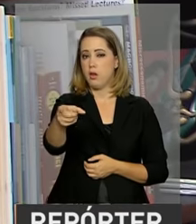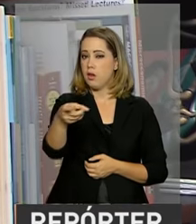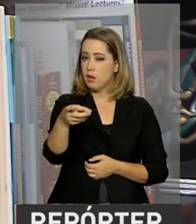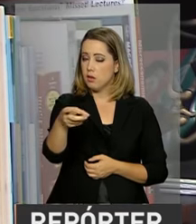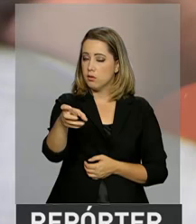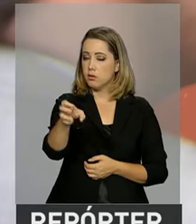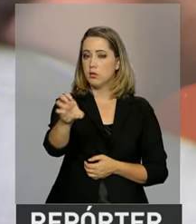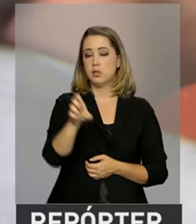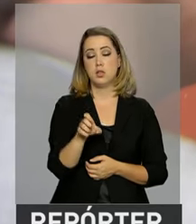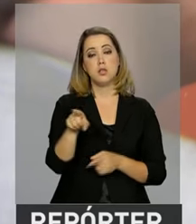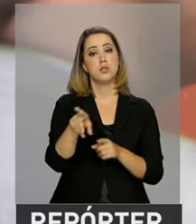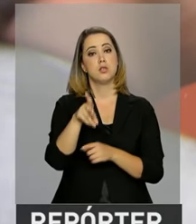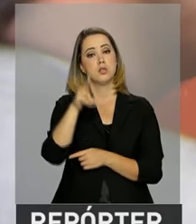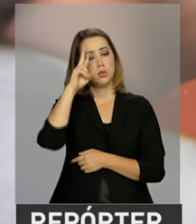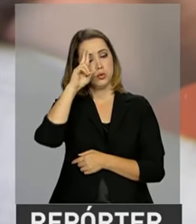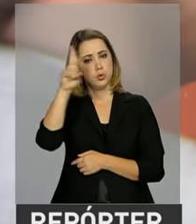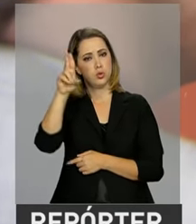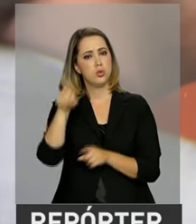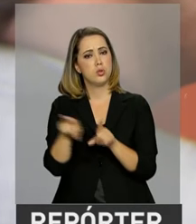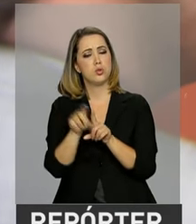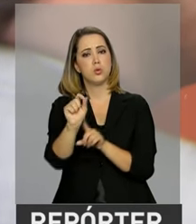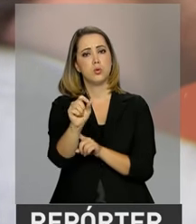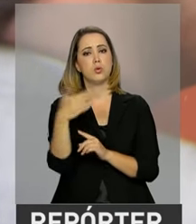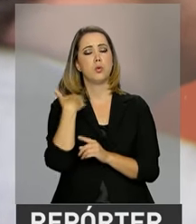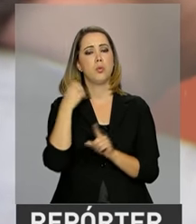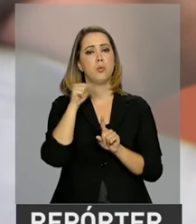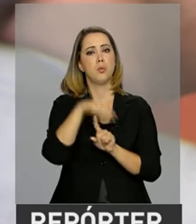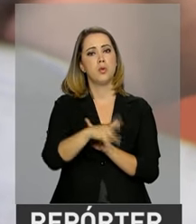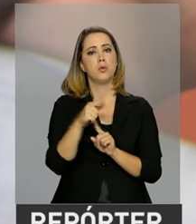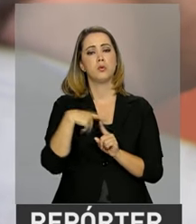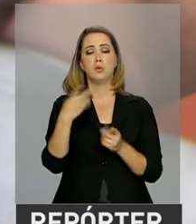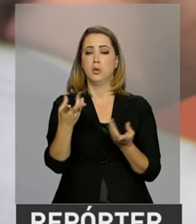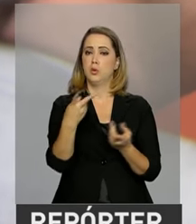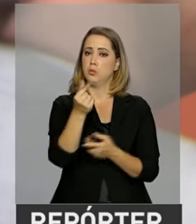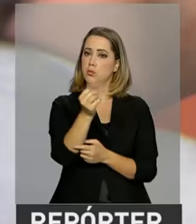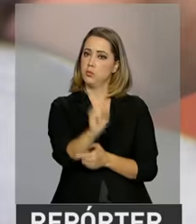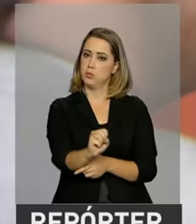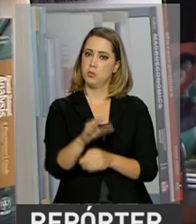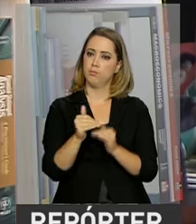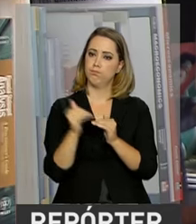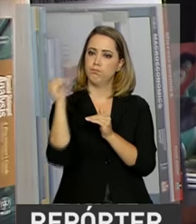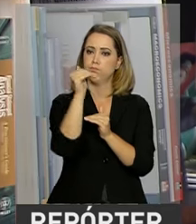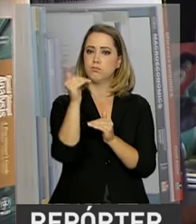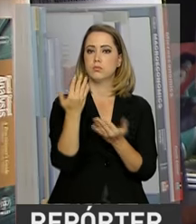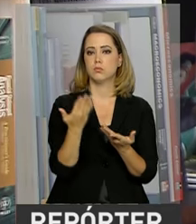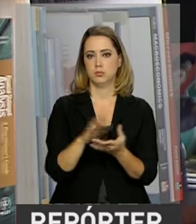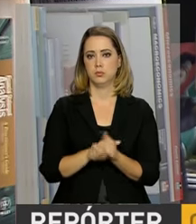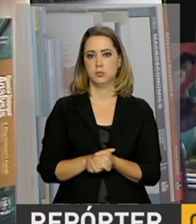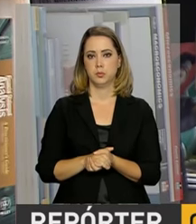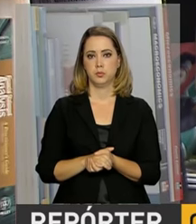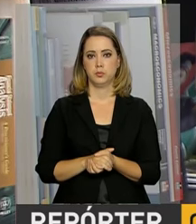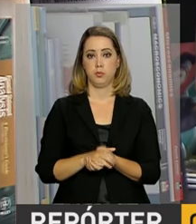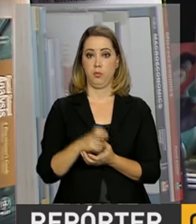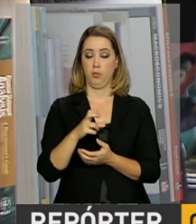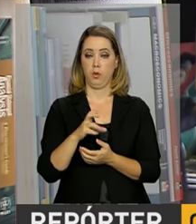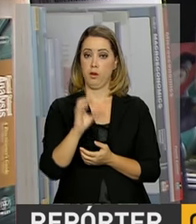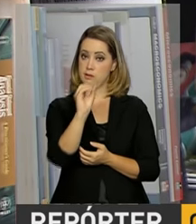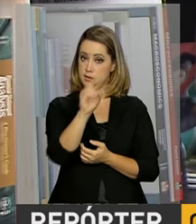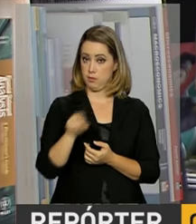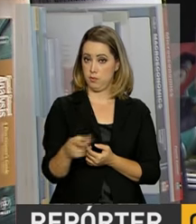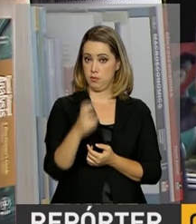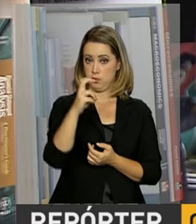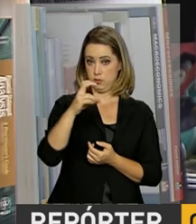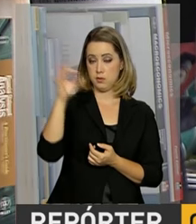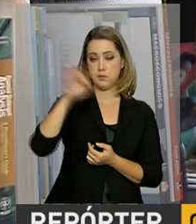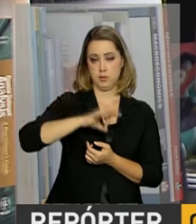doi e 2018 Dev apresentar um crescimento ainda maior o me previsto pelo Banco Mundial